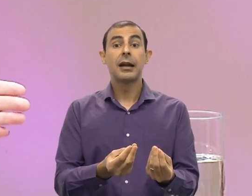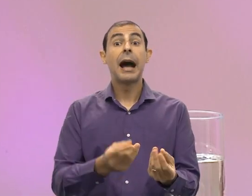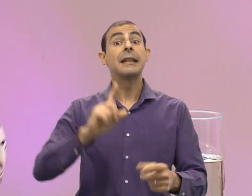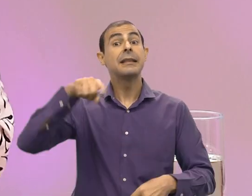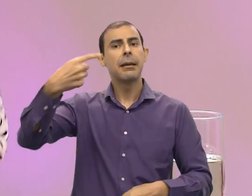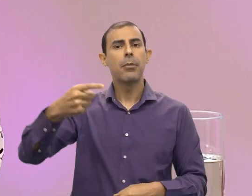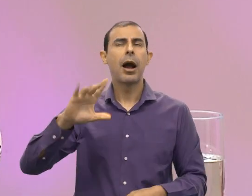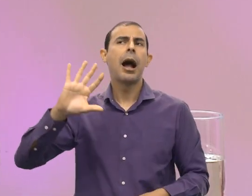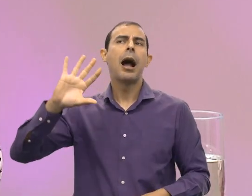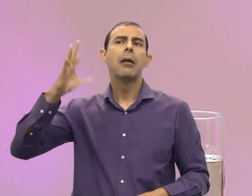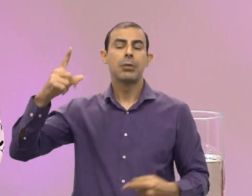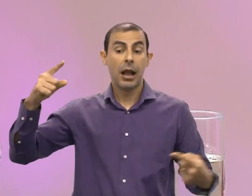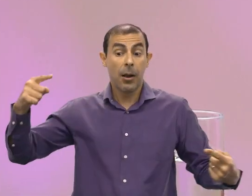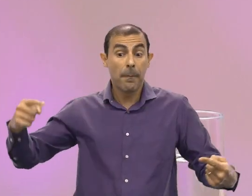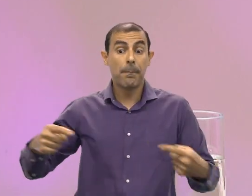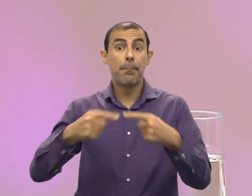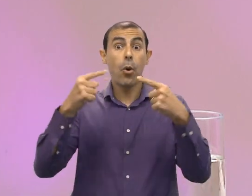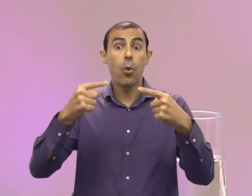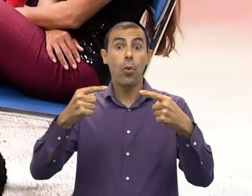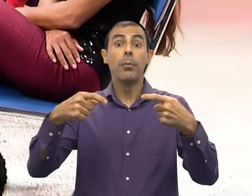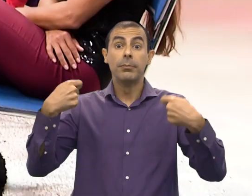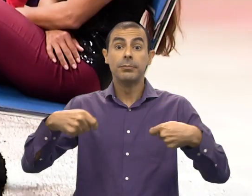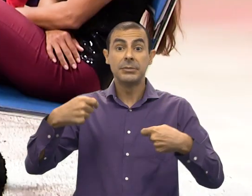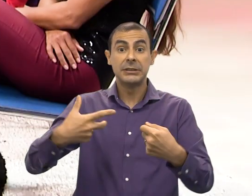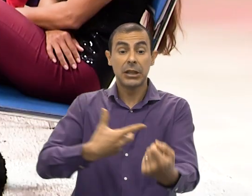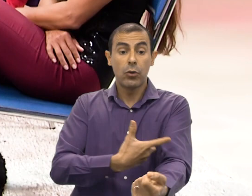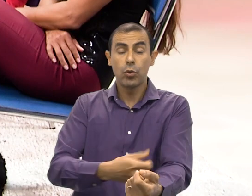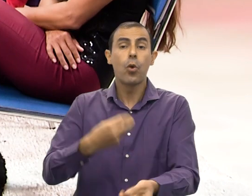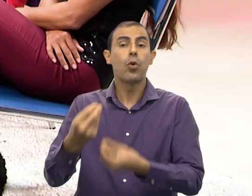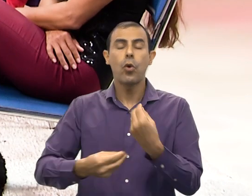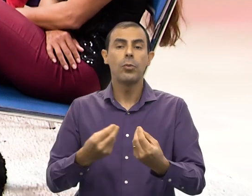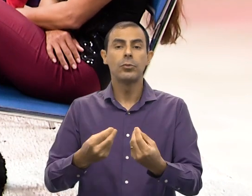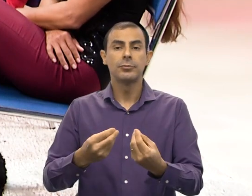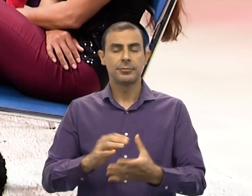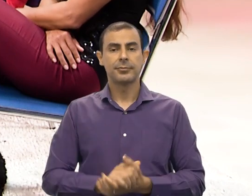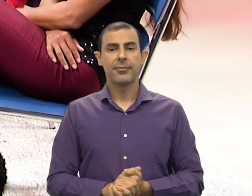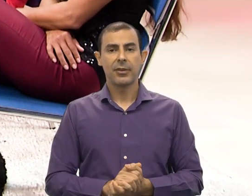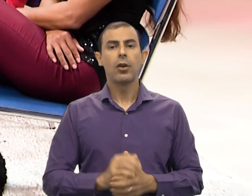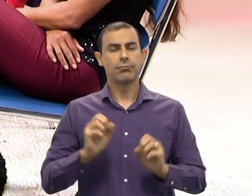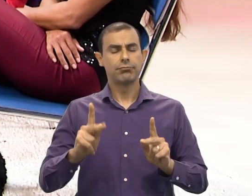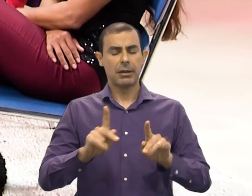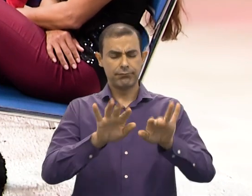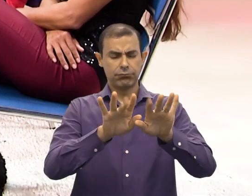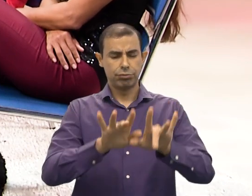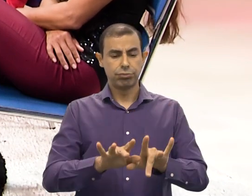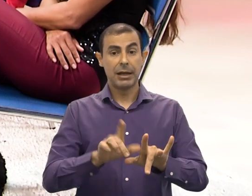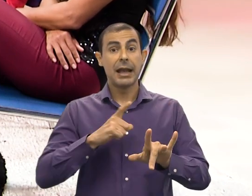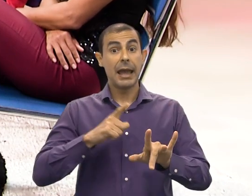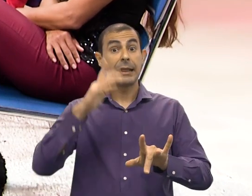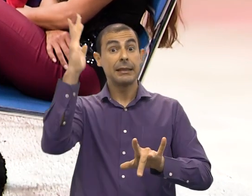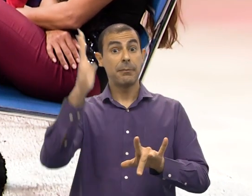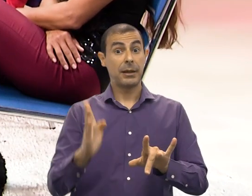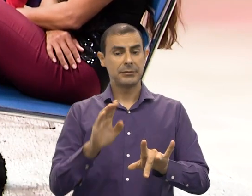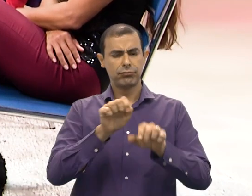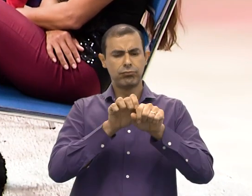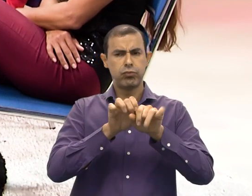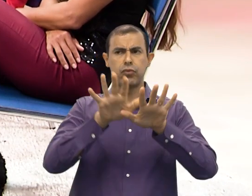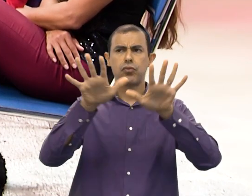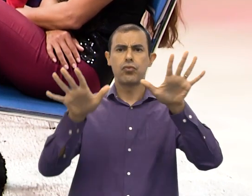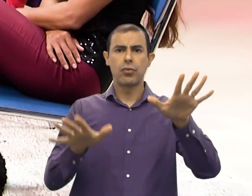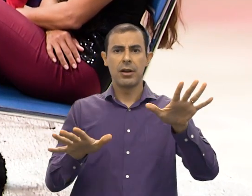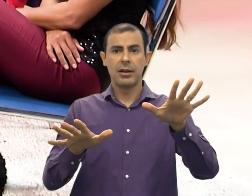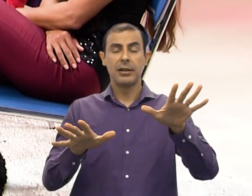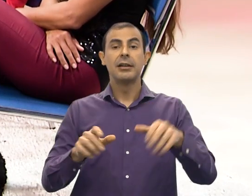essa doação. Como que funciona a partir daí? Esses dados ficam em um registro nacional, chamado REDOME. O REDOME tem